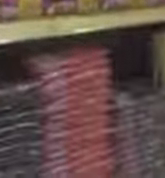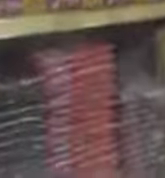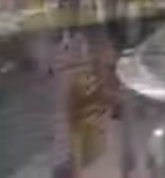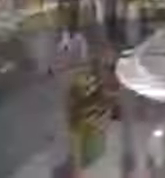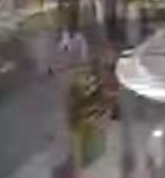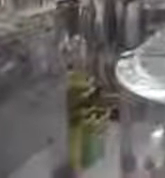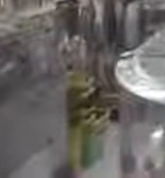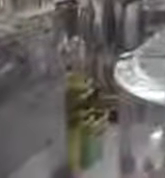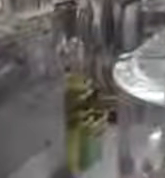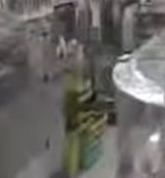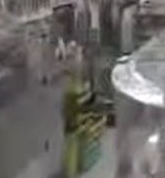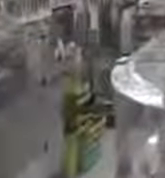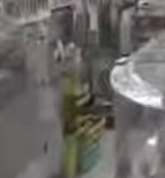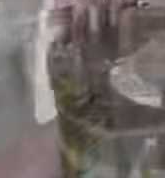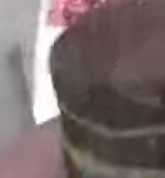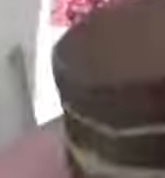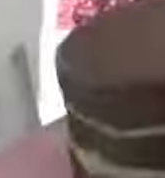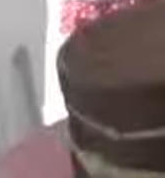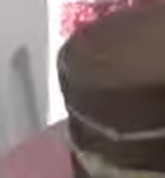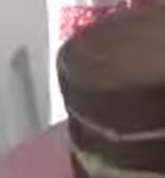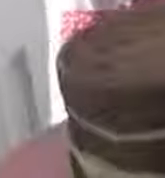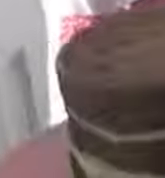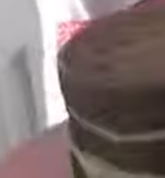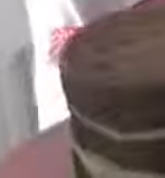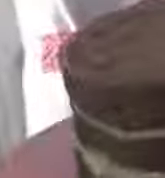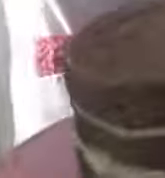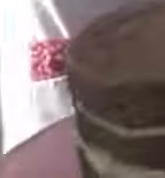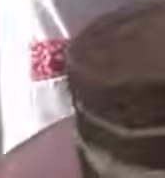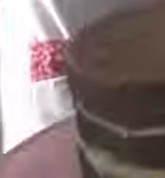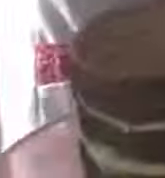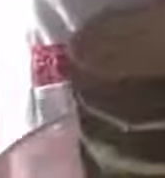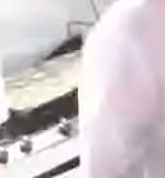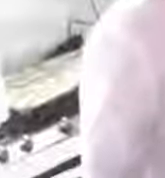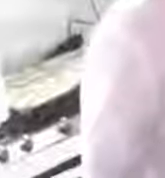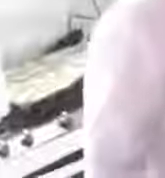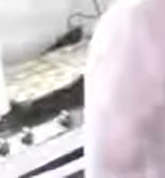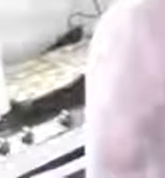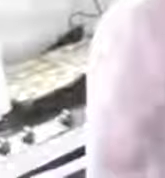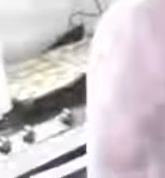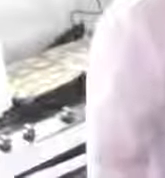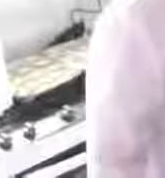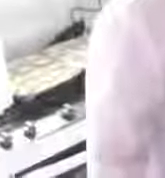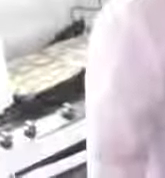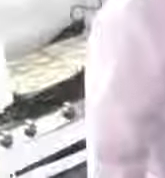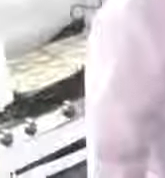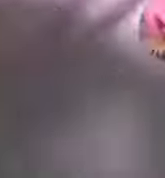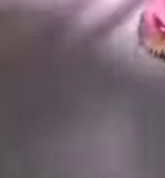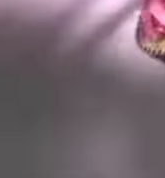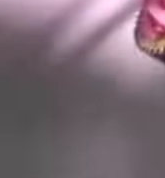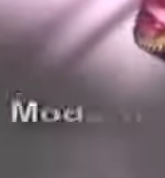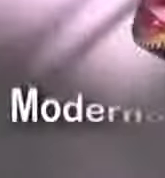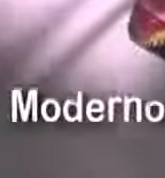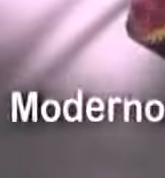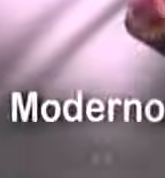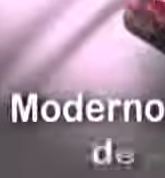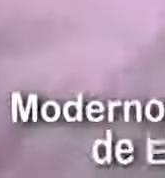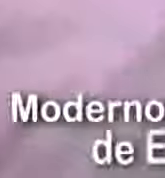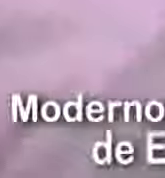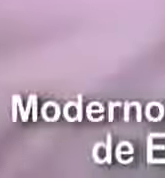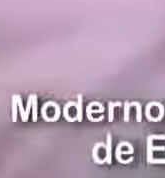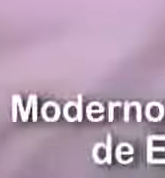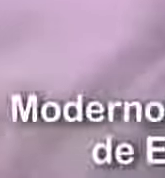uma grande novidade para você. É o mais novo e exclusivo centro culinário, com ótimos profissionais e os mais modernos